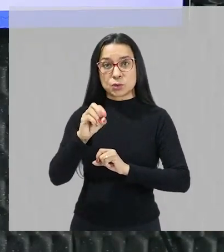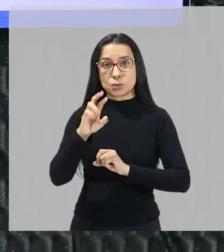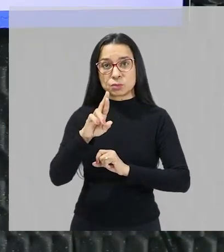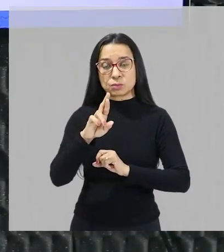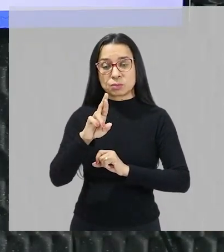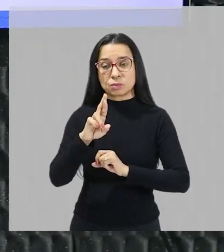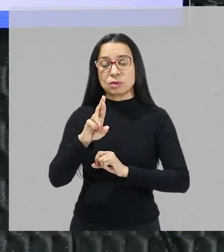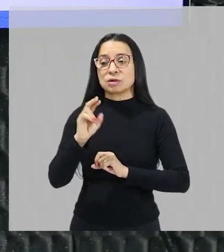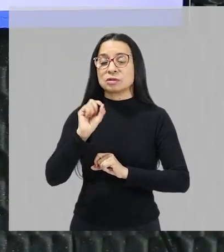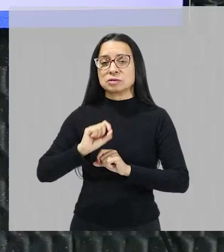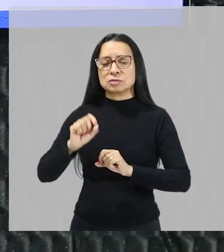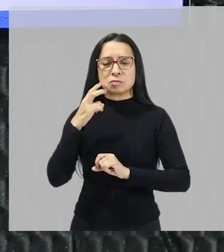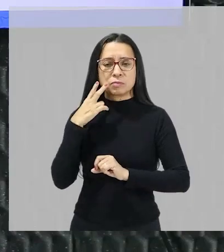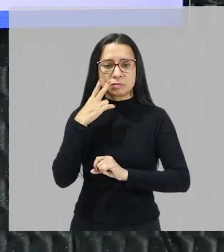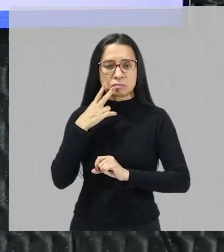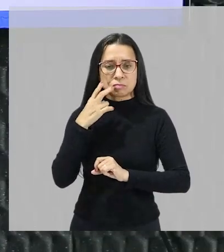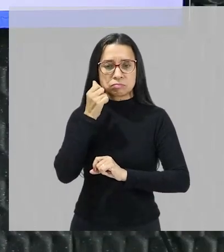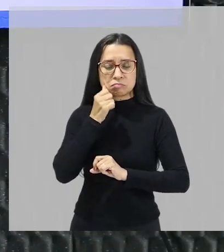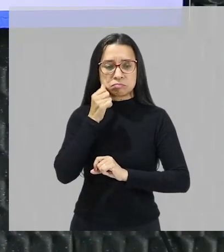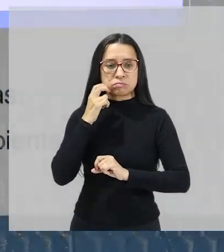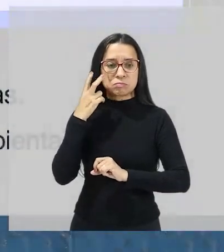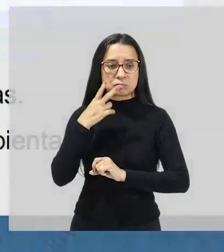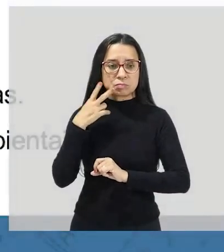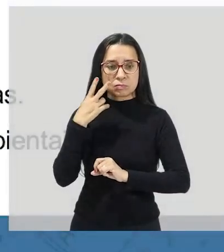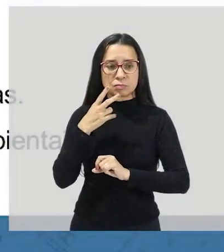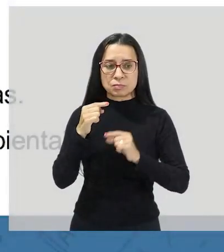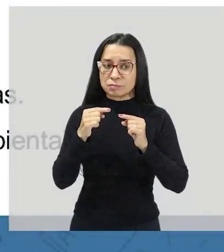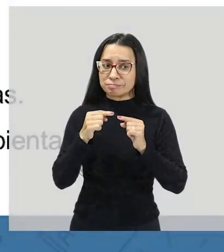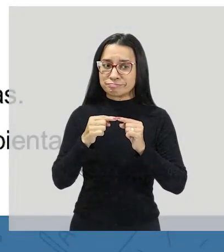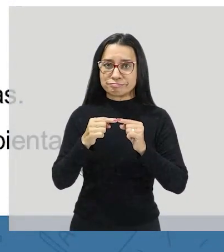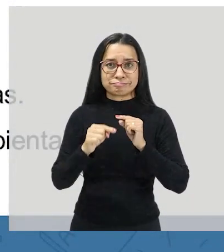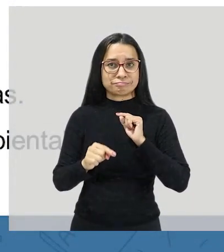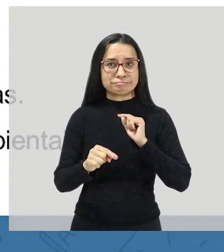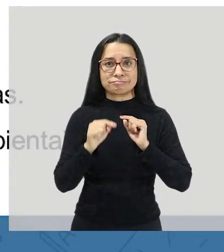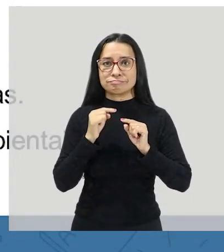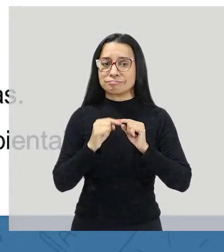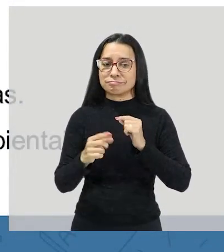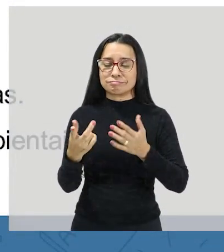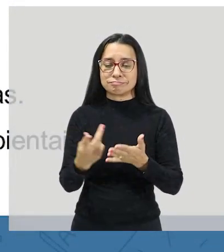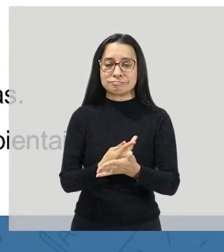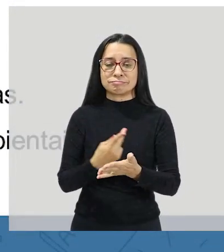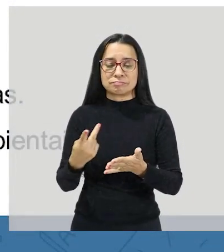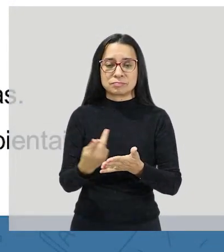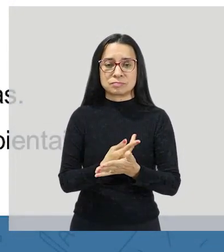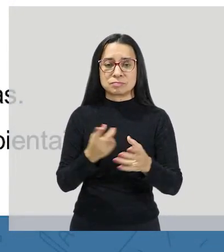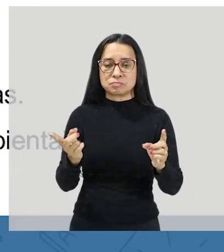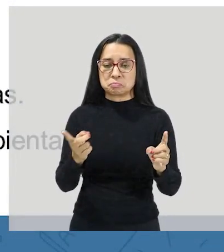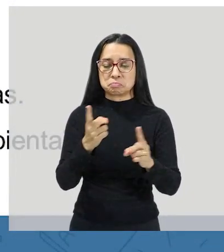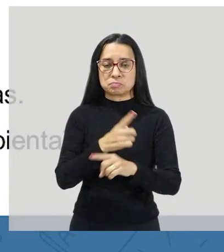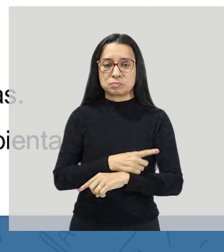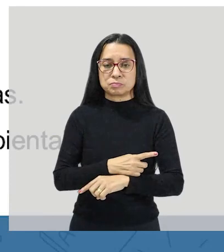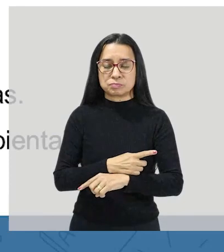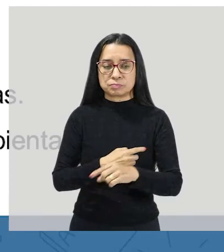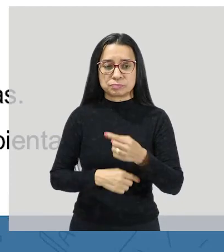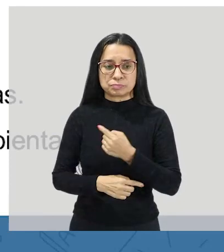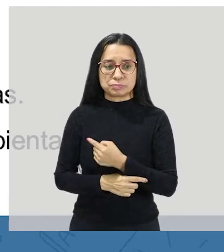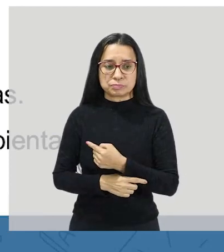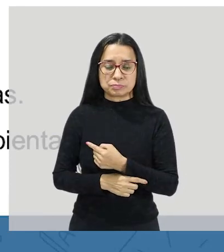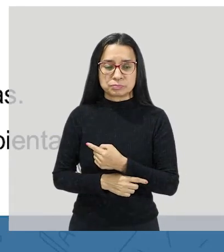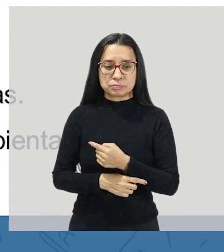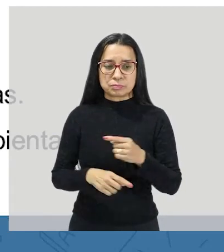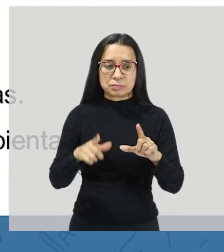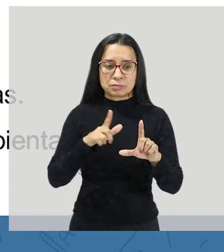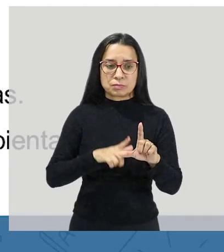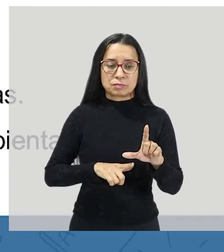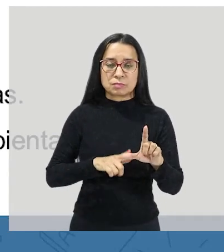o texto. Então, eu acho que a letra A ela não tem muito a ver com aquilo que a gente leu, né? Pelo contrário, não tem nada a ver com matrimônio. O